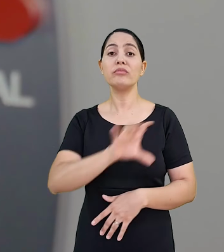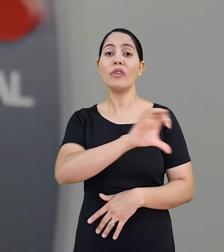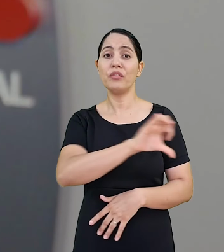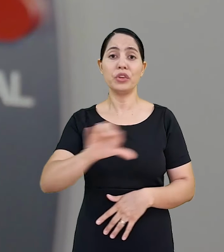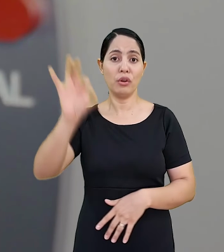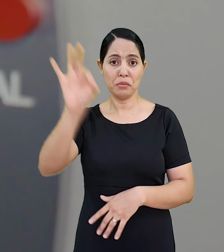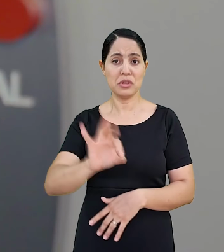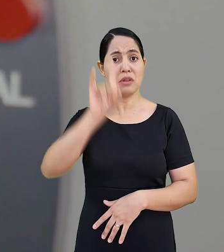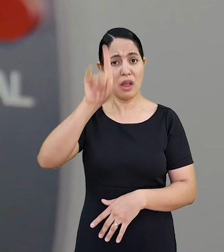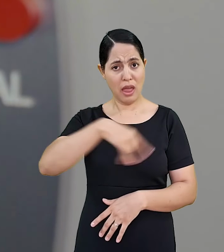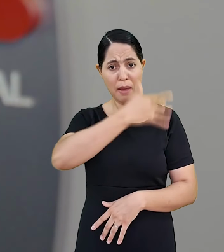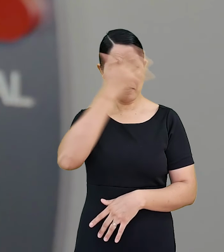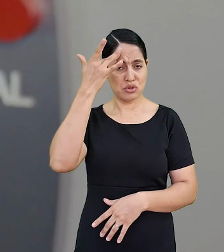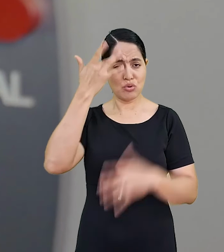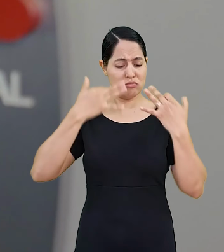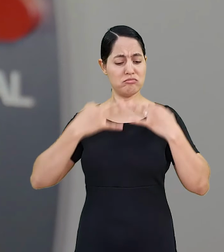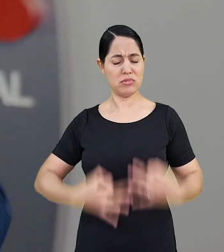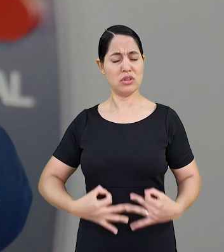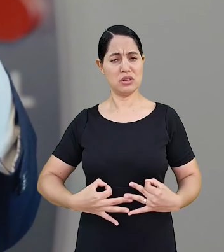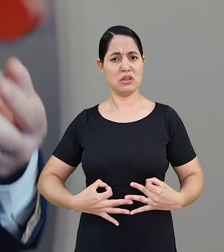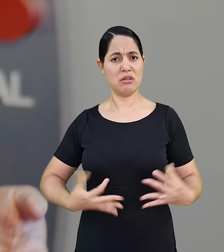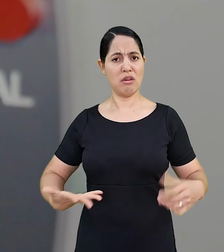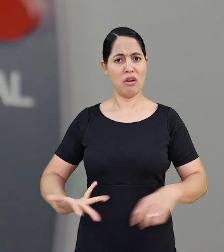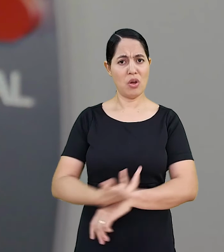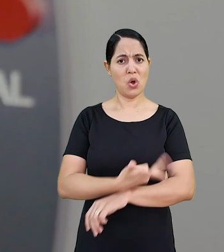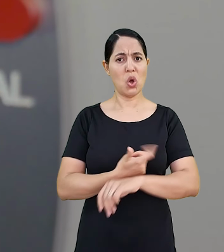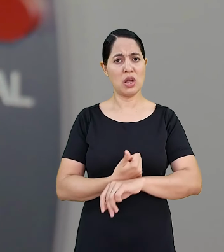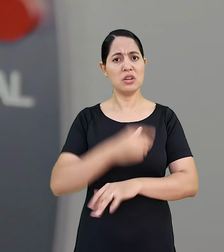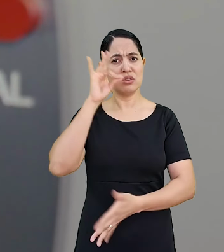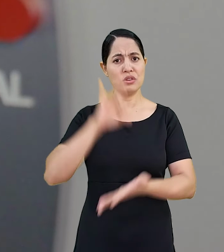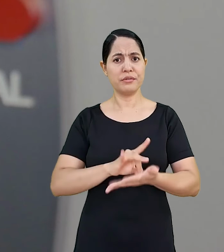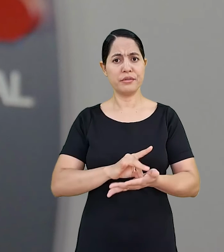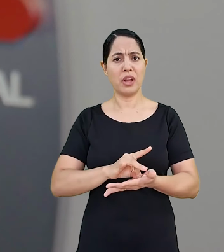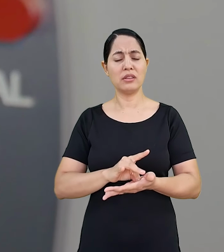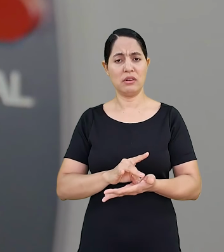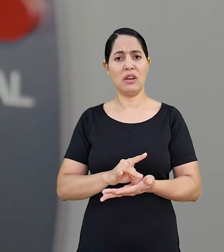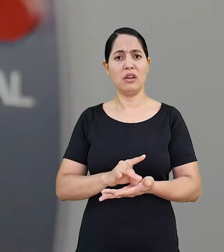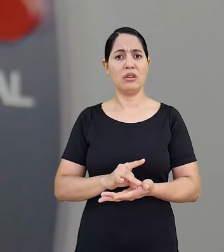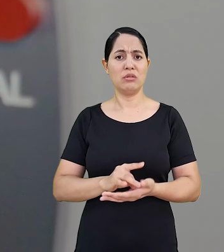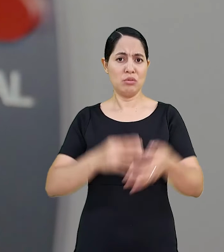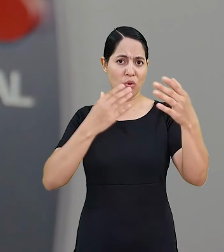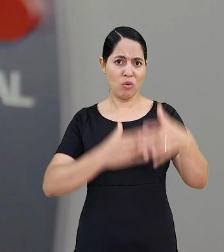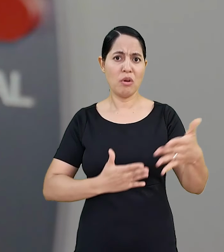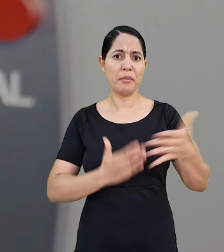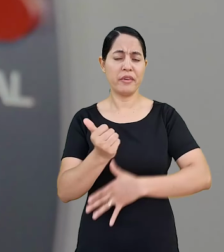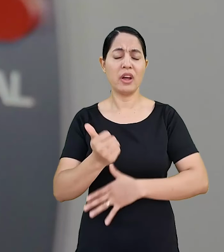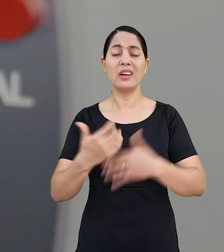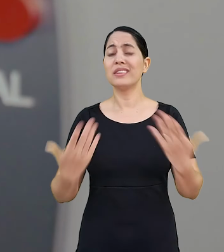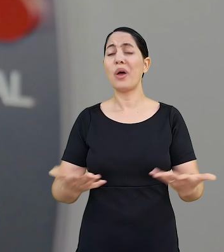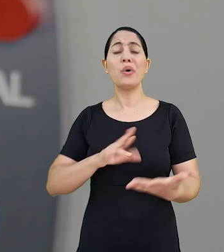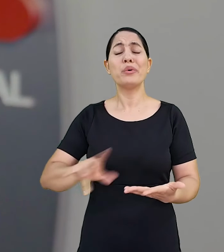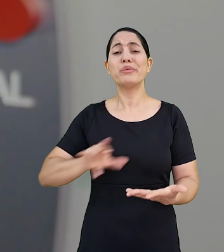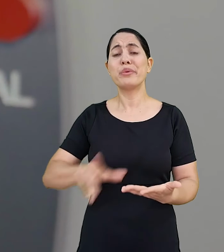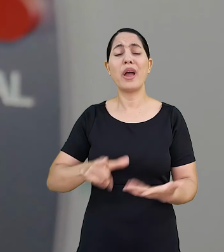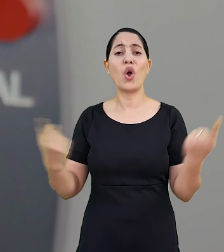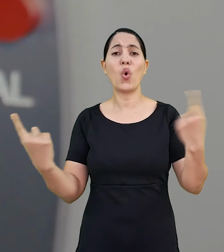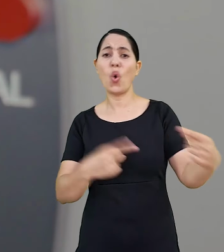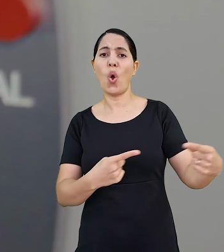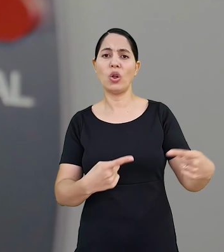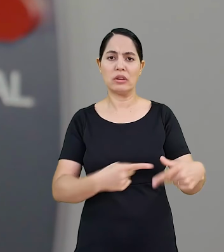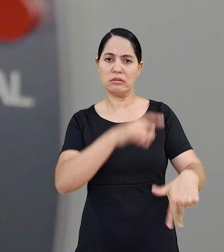que realmente fazem o serviço para o qual passaram os seus concursos públicos. Então, que fique muito claro que não foi nenhuma atitude da OAB contra a